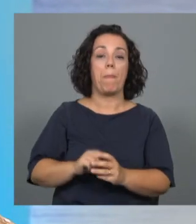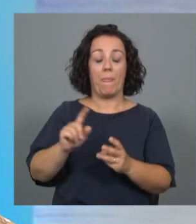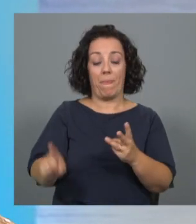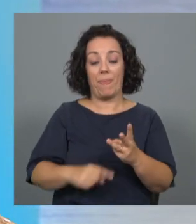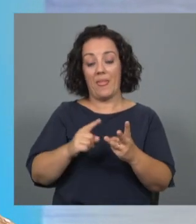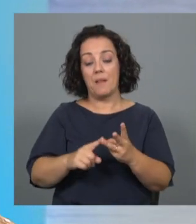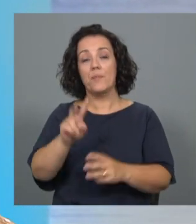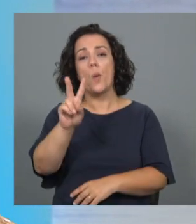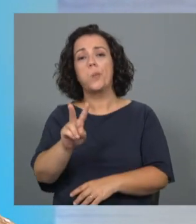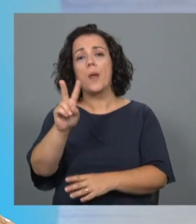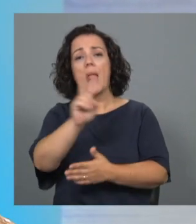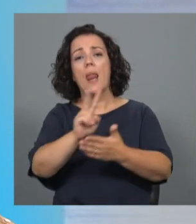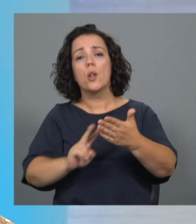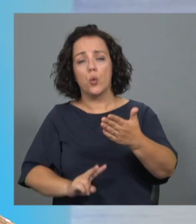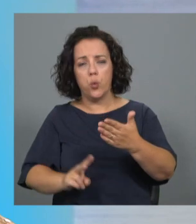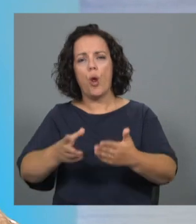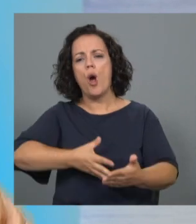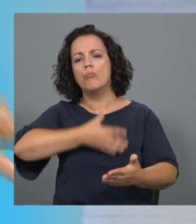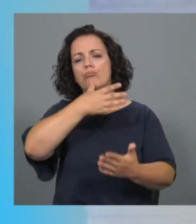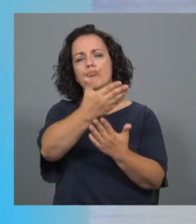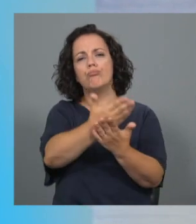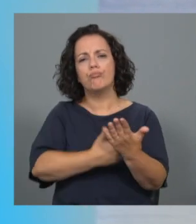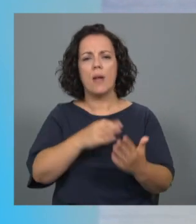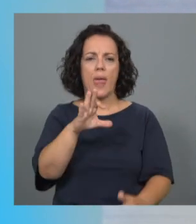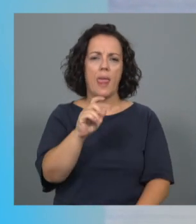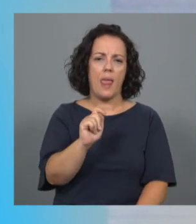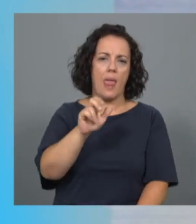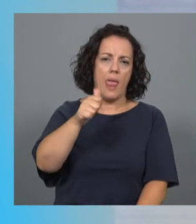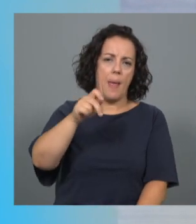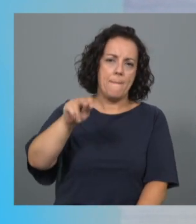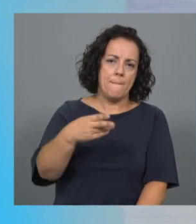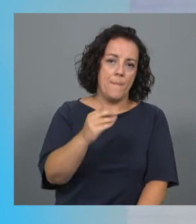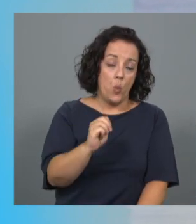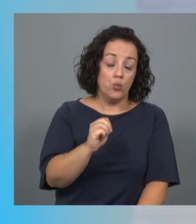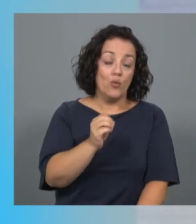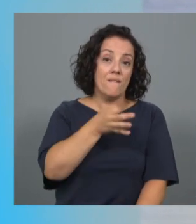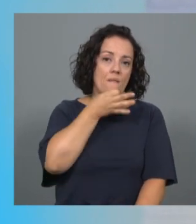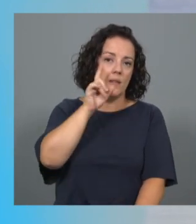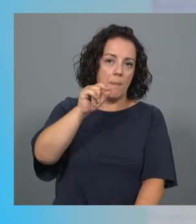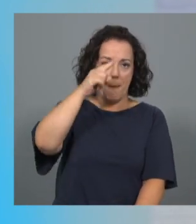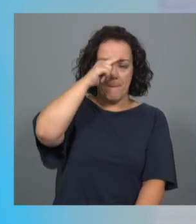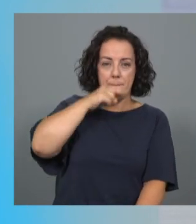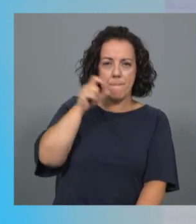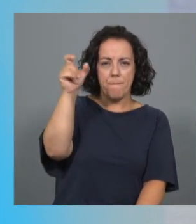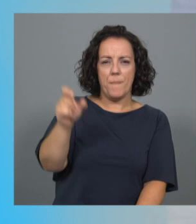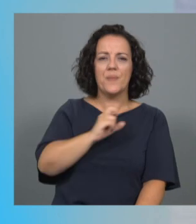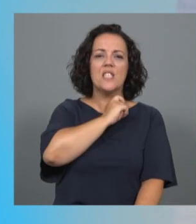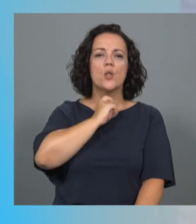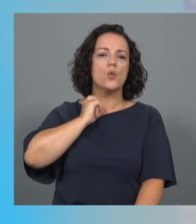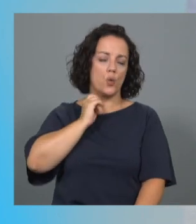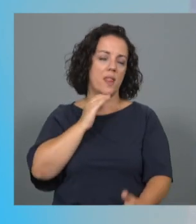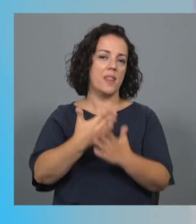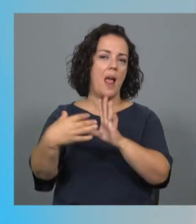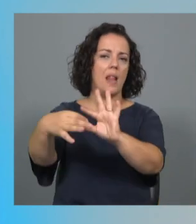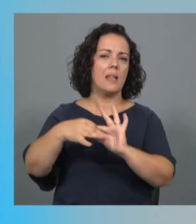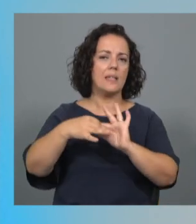da segunda leitura, acabamos por ter também essa figura do sacerdote como o elemento de ligação a esse pai